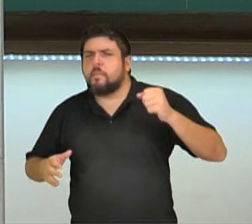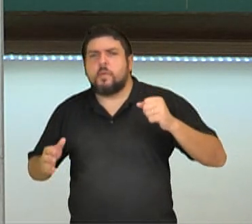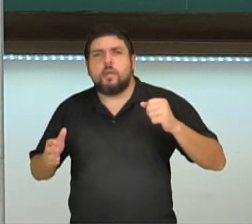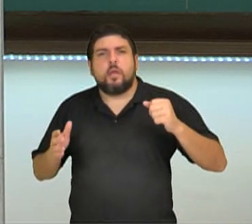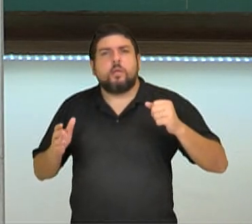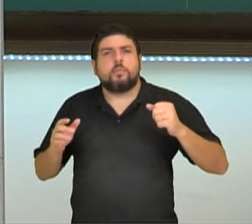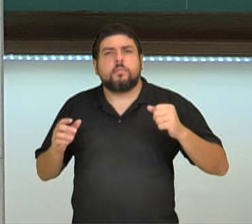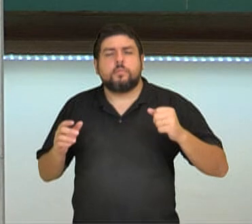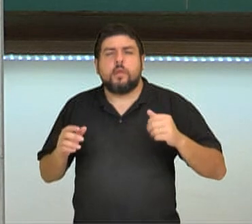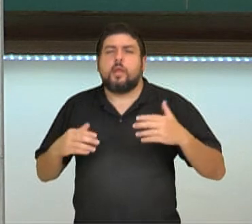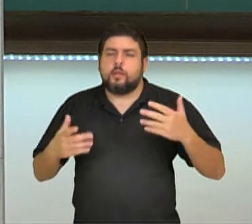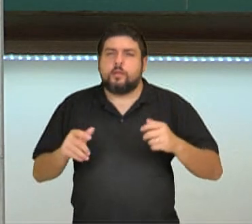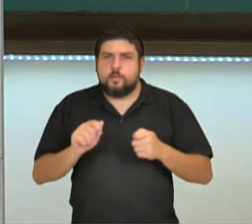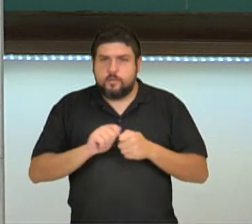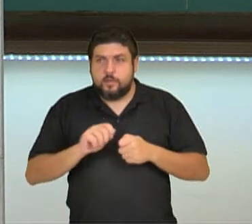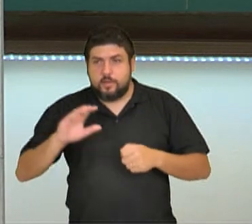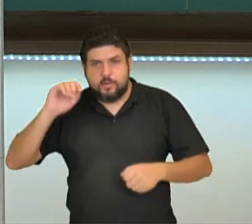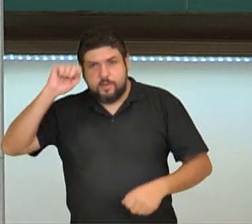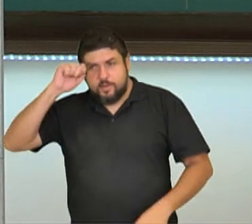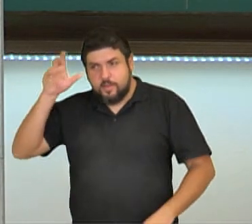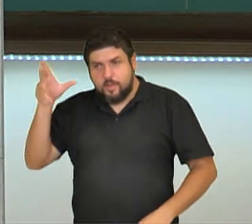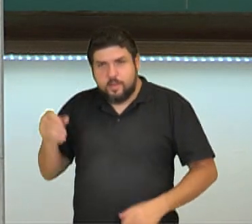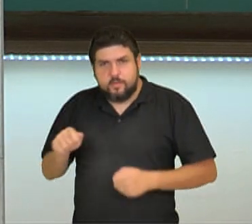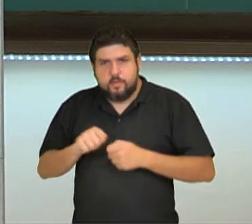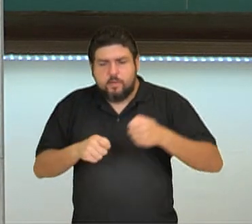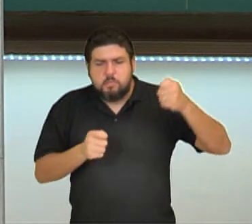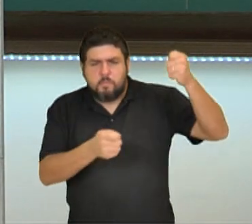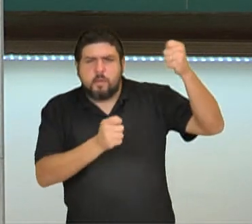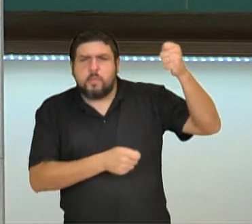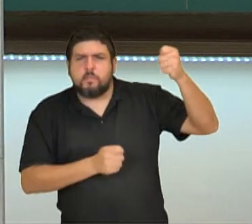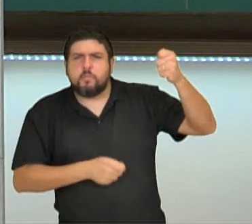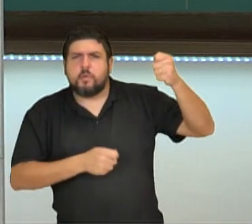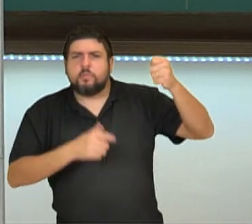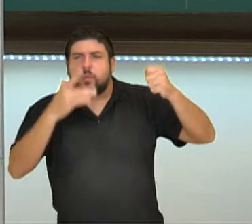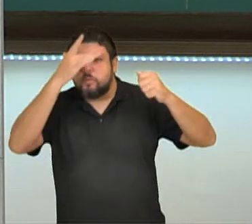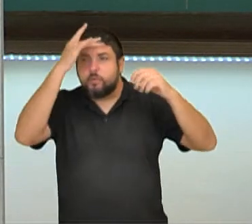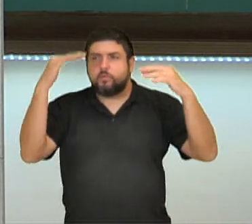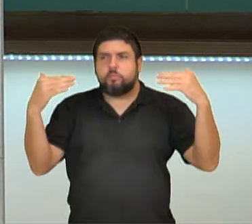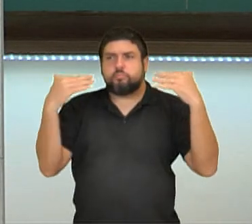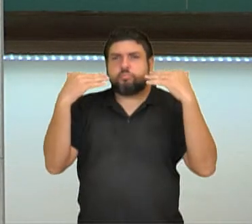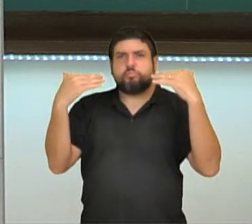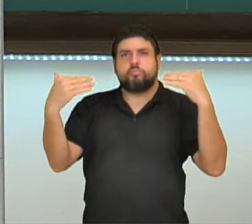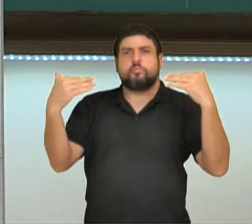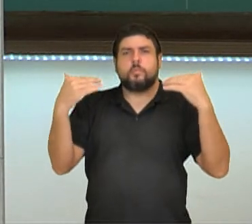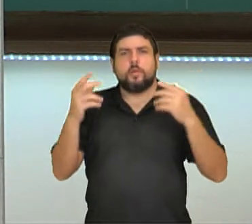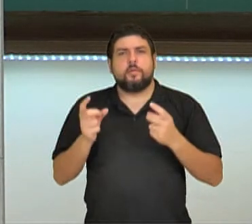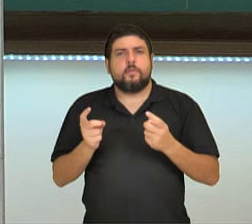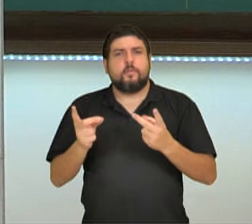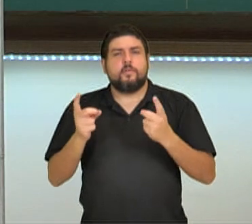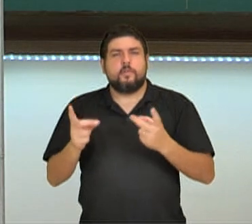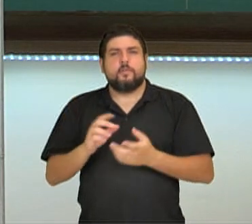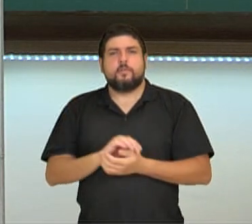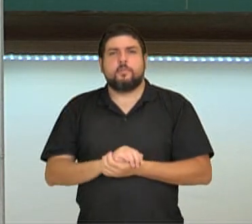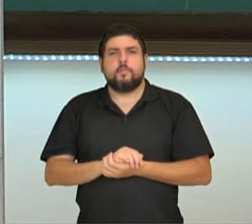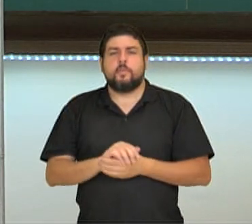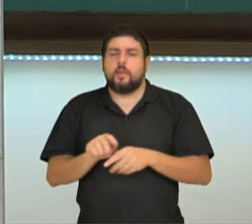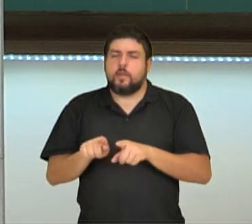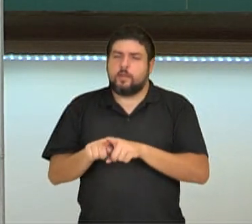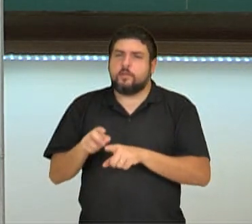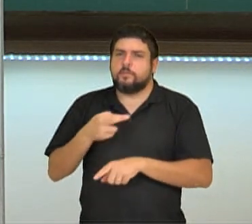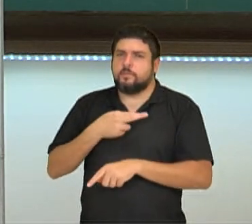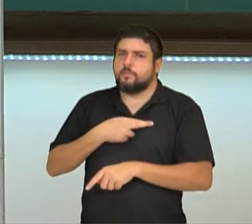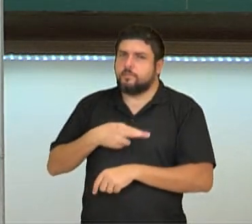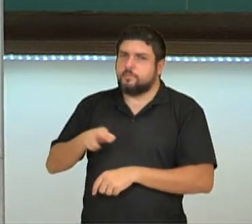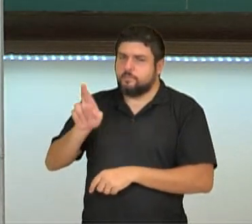andava batendo o berimbau e chamando a atenção das pessoas. E também o uso nos rituais